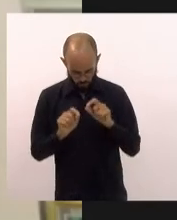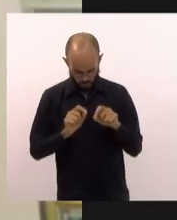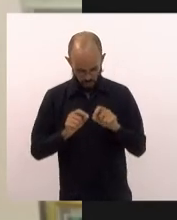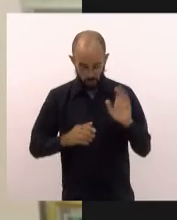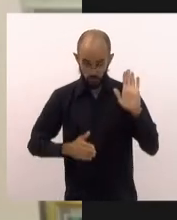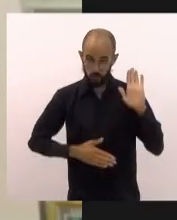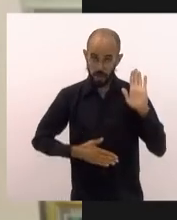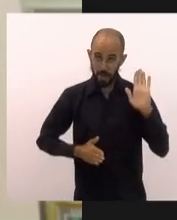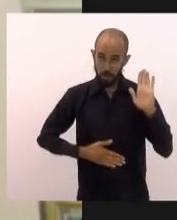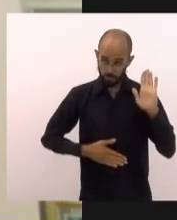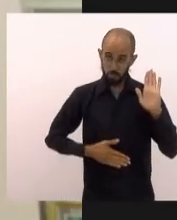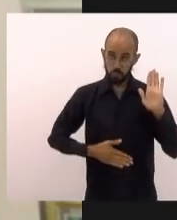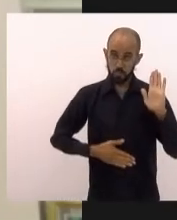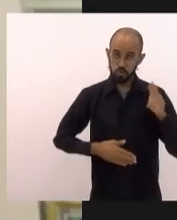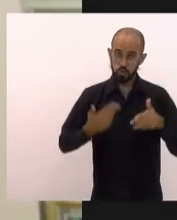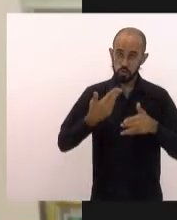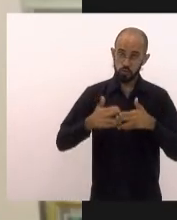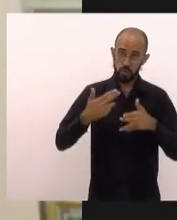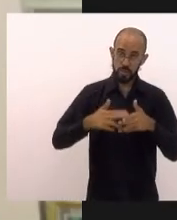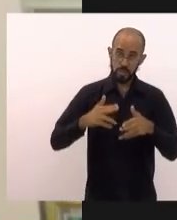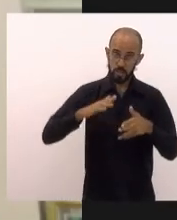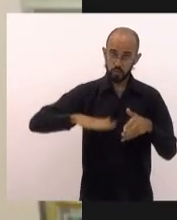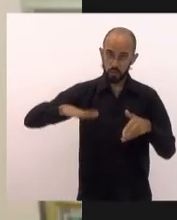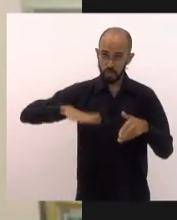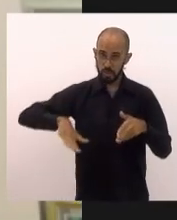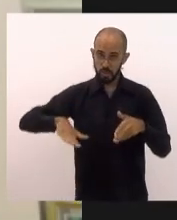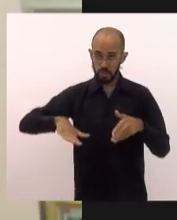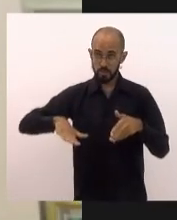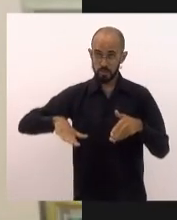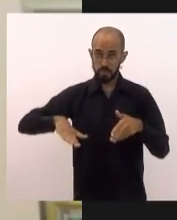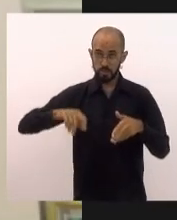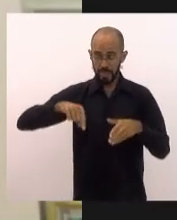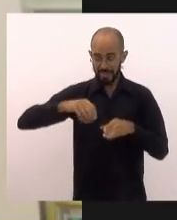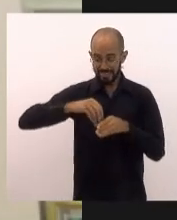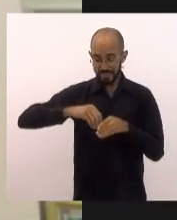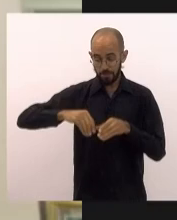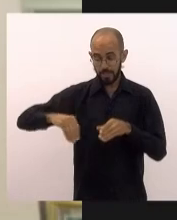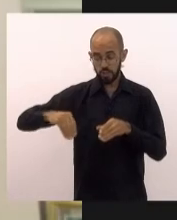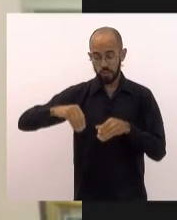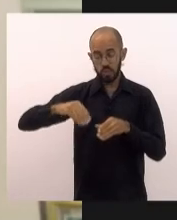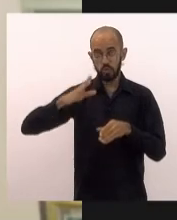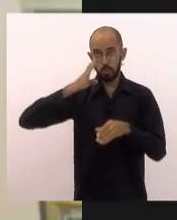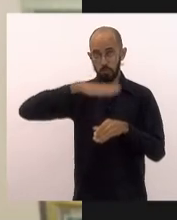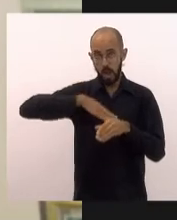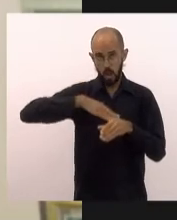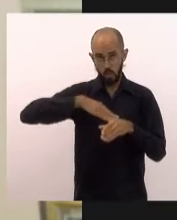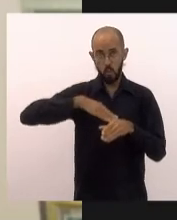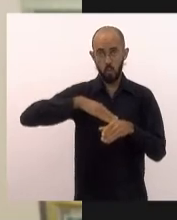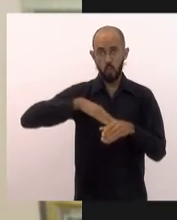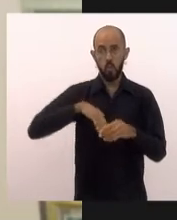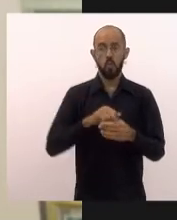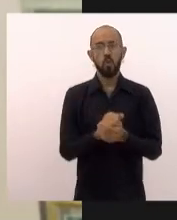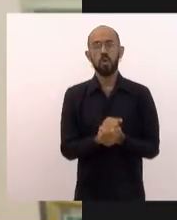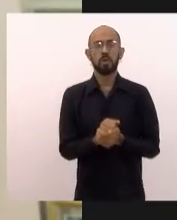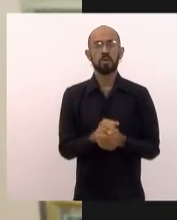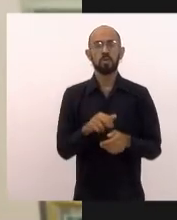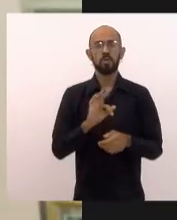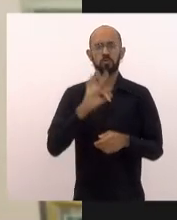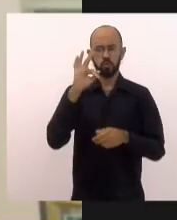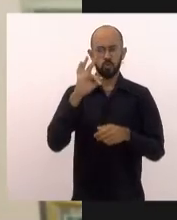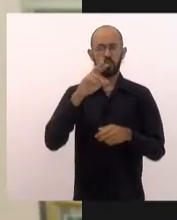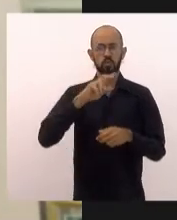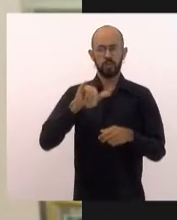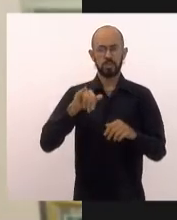vagabundos travestidos de crianças e adolescentes, ou seja, sementinhas do mal, aqueles que se transformarão em marginais no